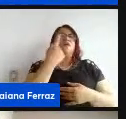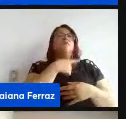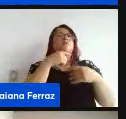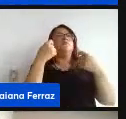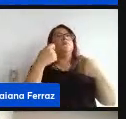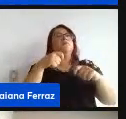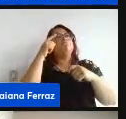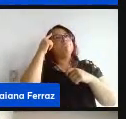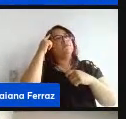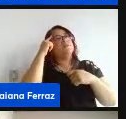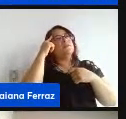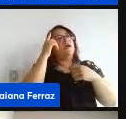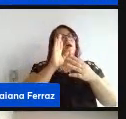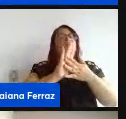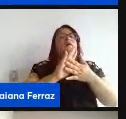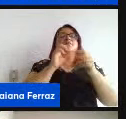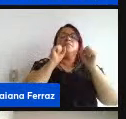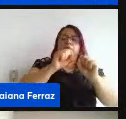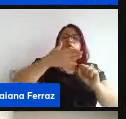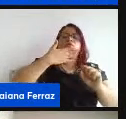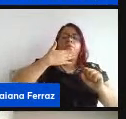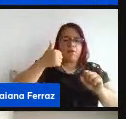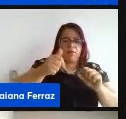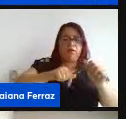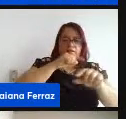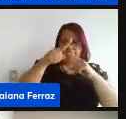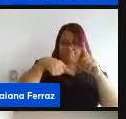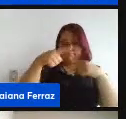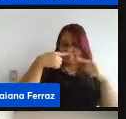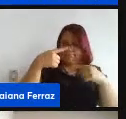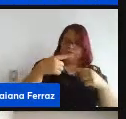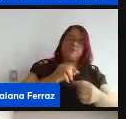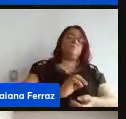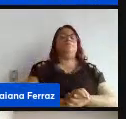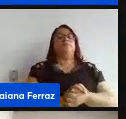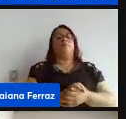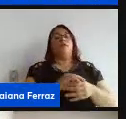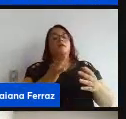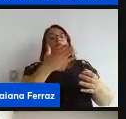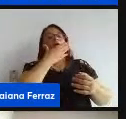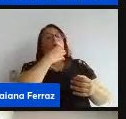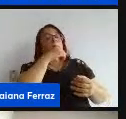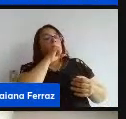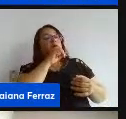ver. O pai disse que a princesa devia dormir com o sapo. Ao chegar ao quarto,